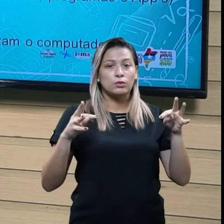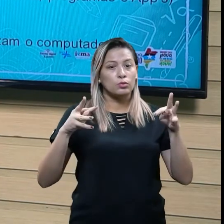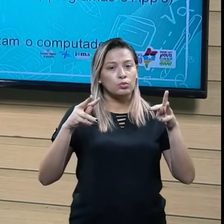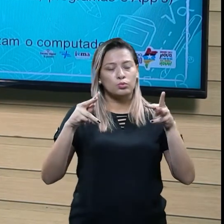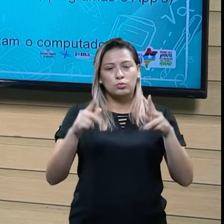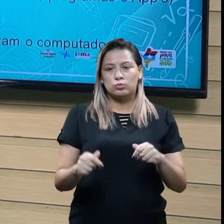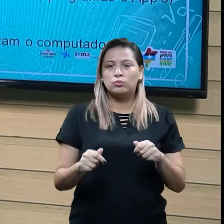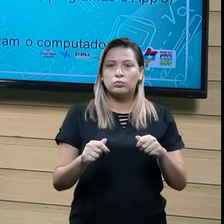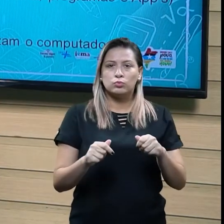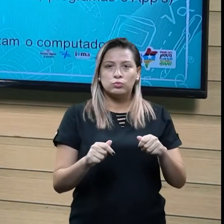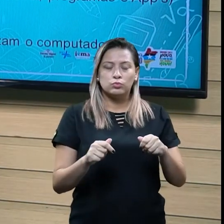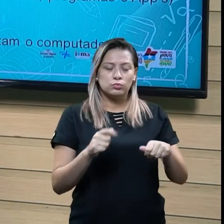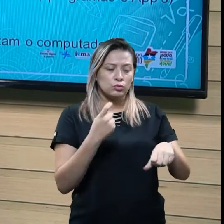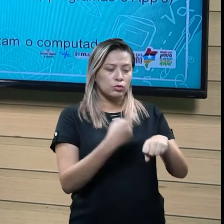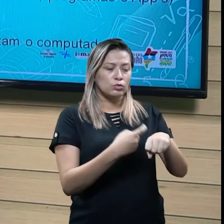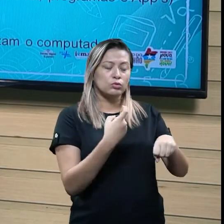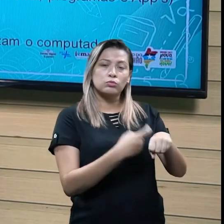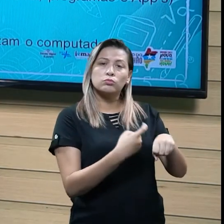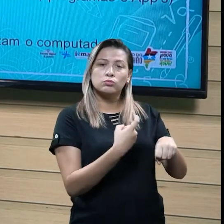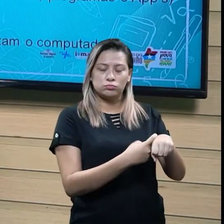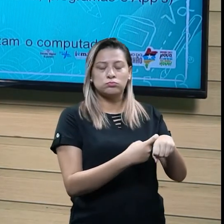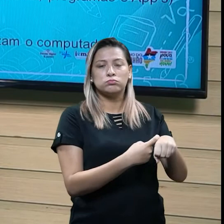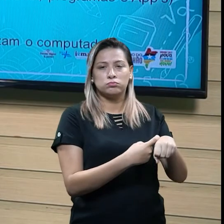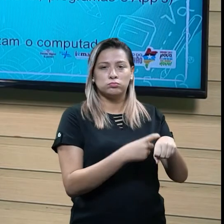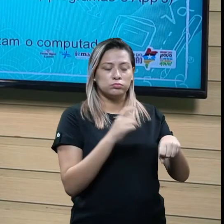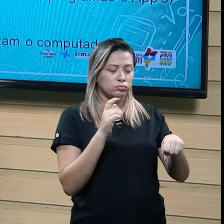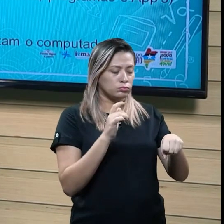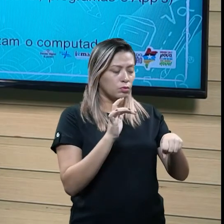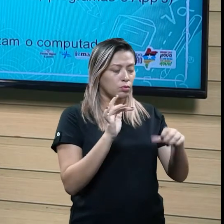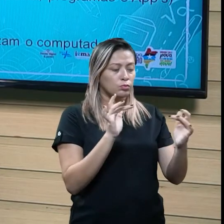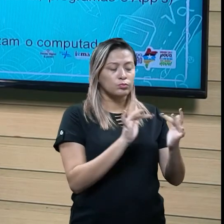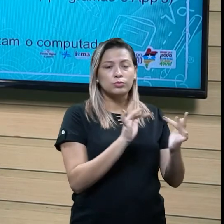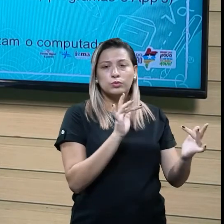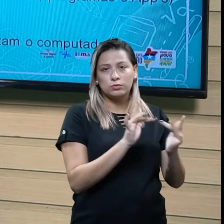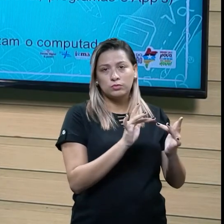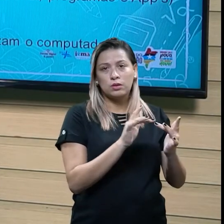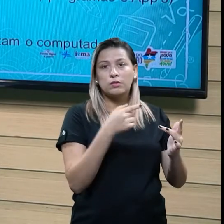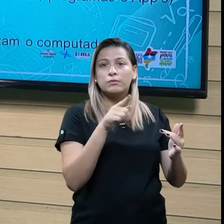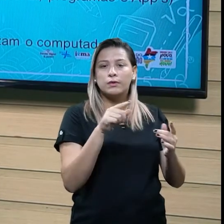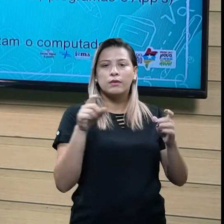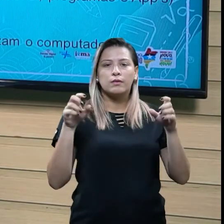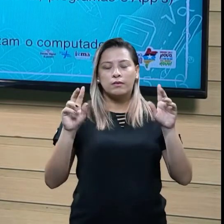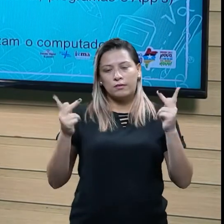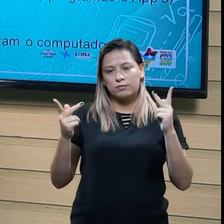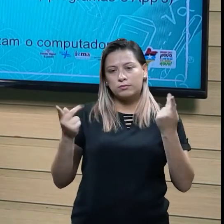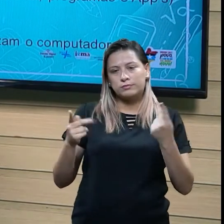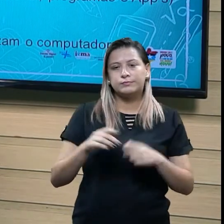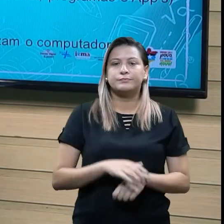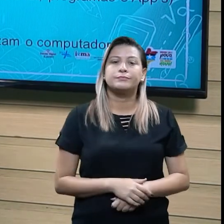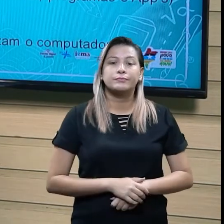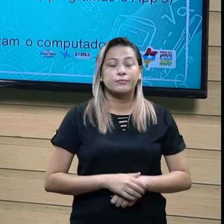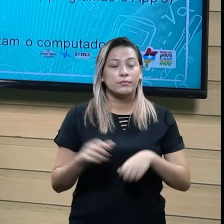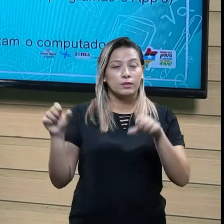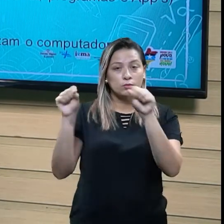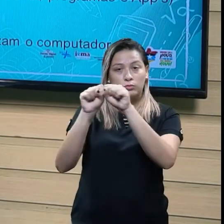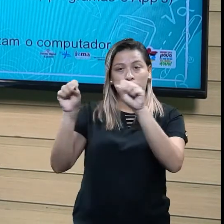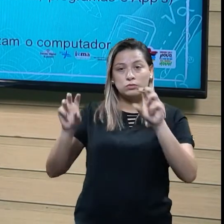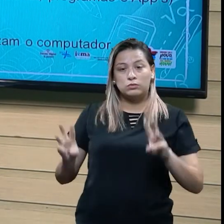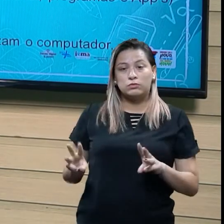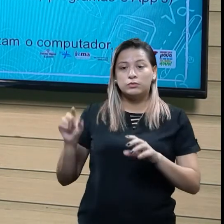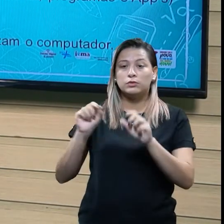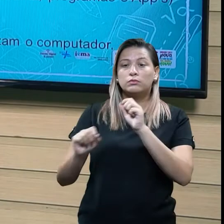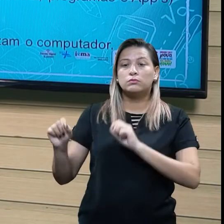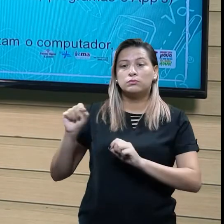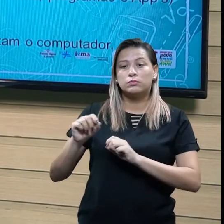parte em que você toca, tudo aquilo que você toca é hardware. Já o software é tudo aquilo que